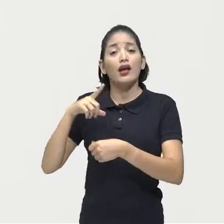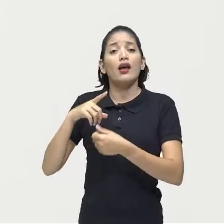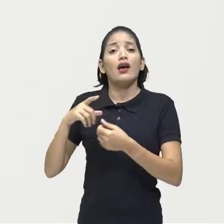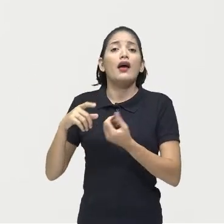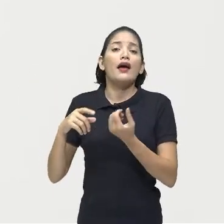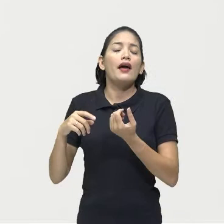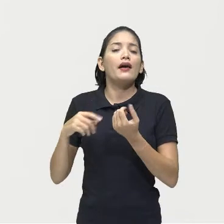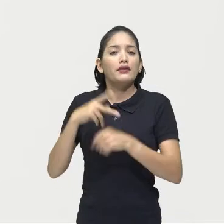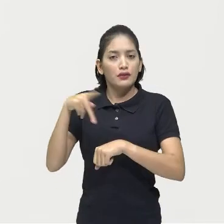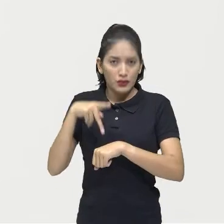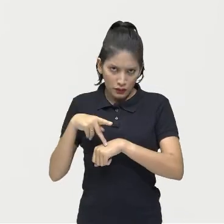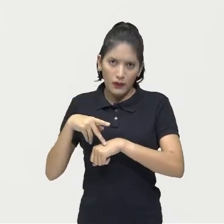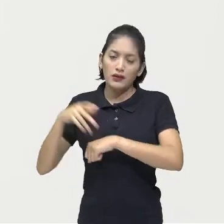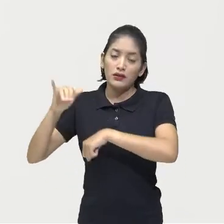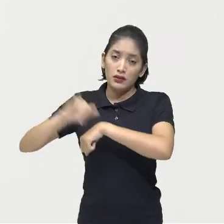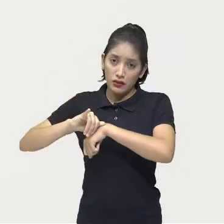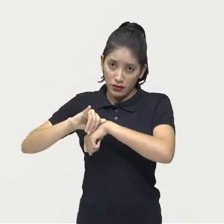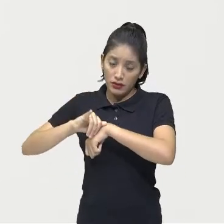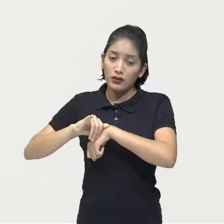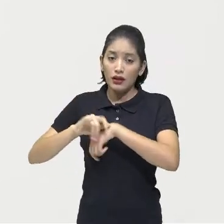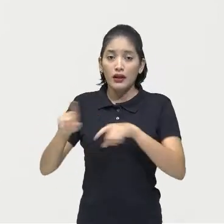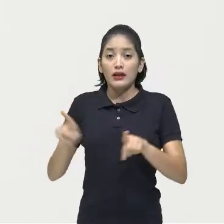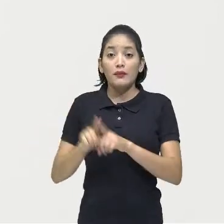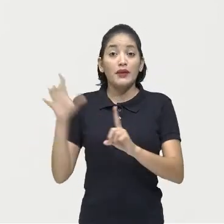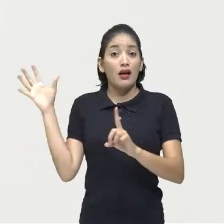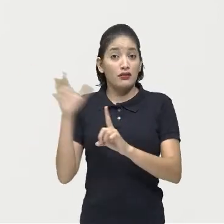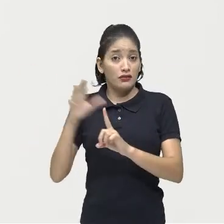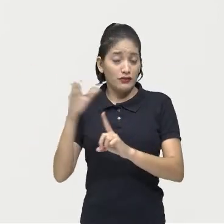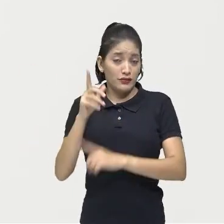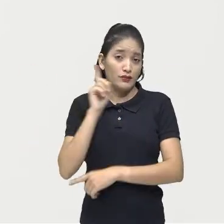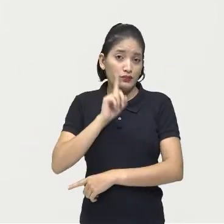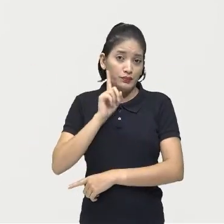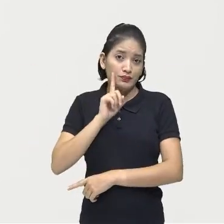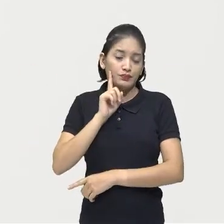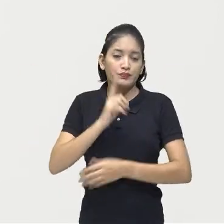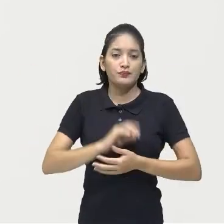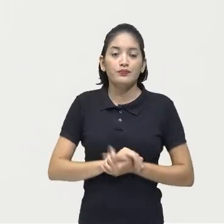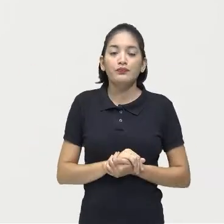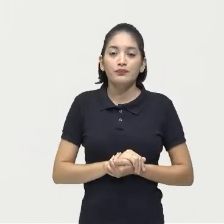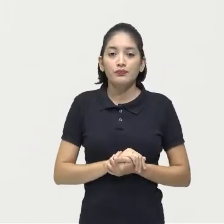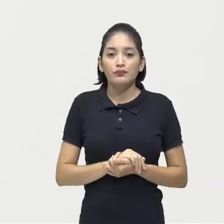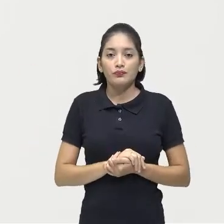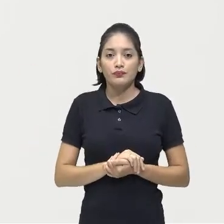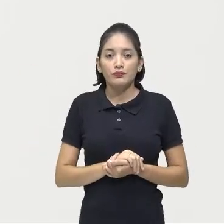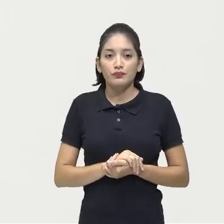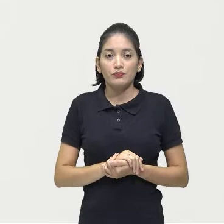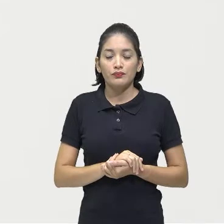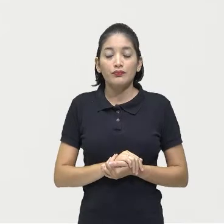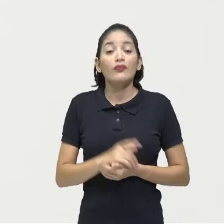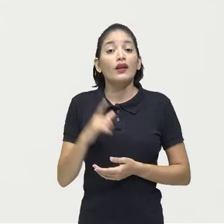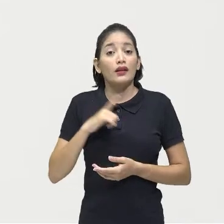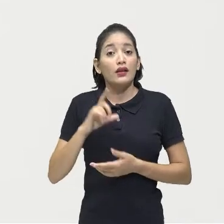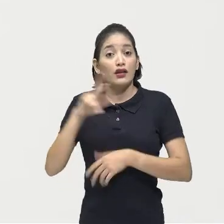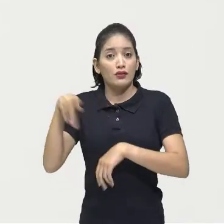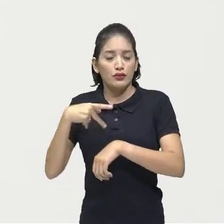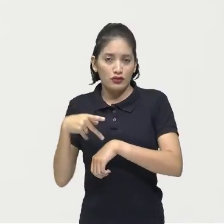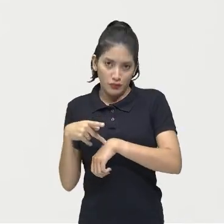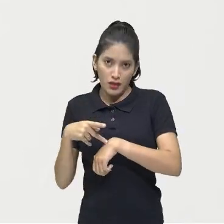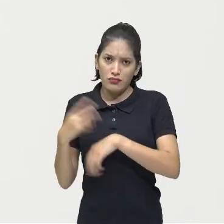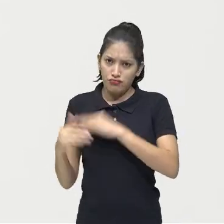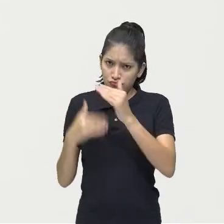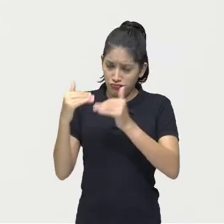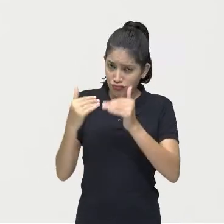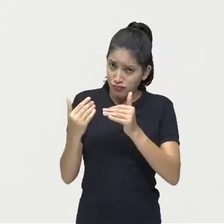capitalistas. Aí a gente tem a influência dos Estados Unidos, né? Aí nós temos os países mais